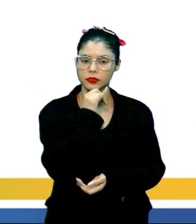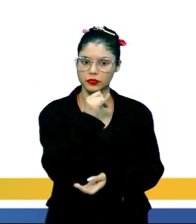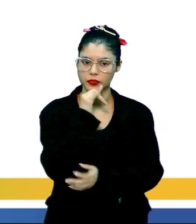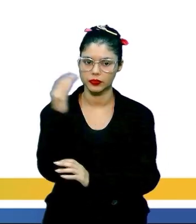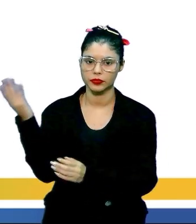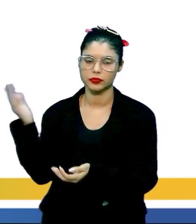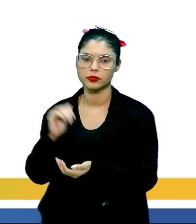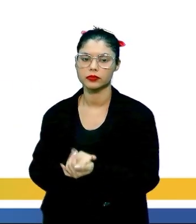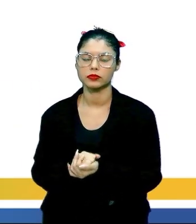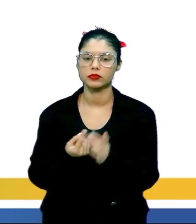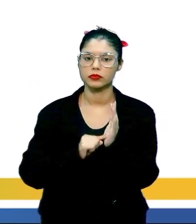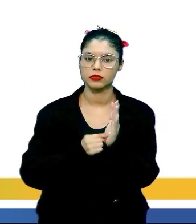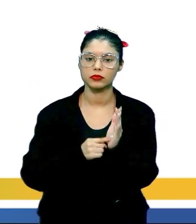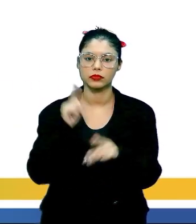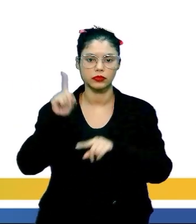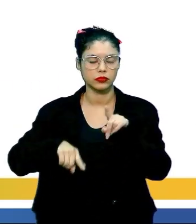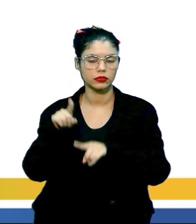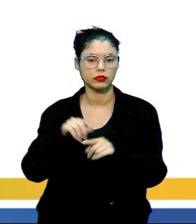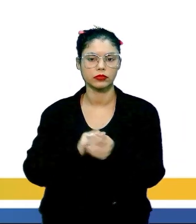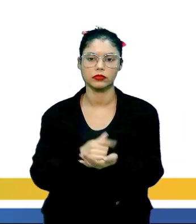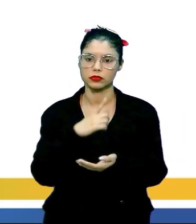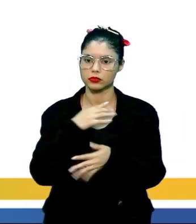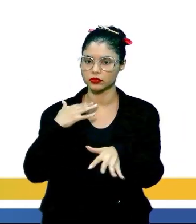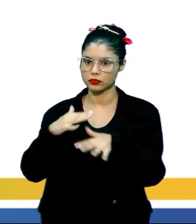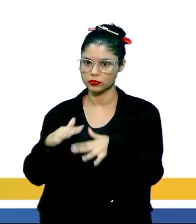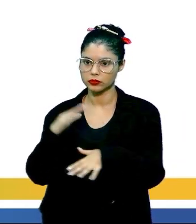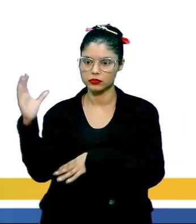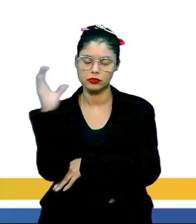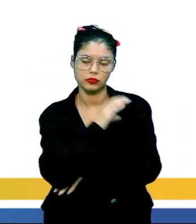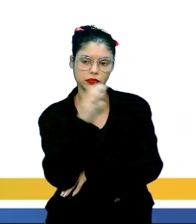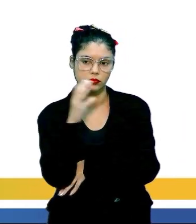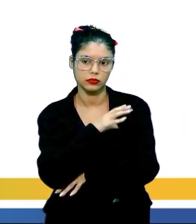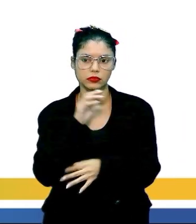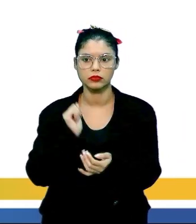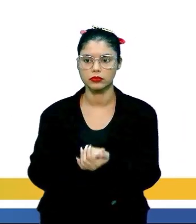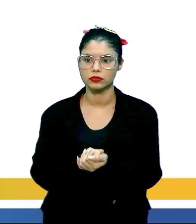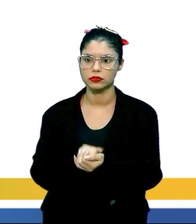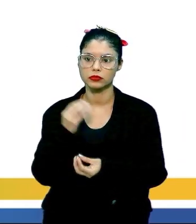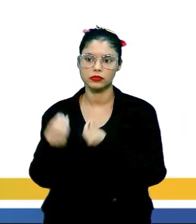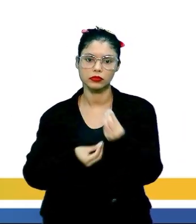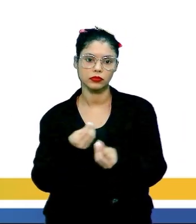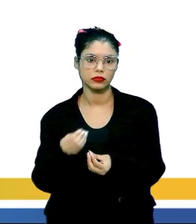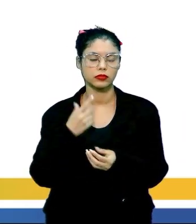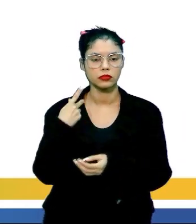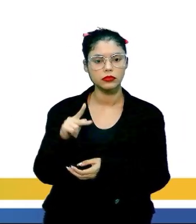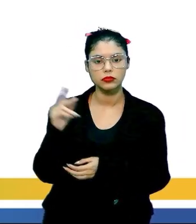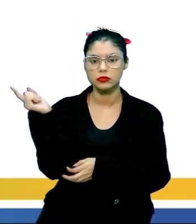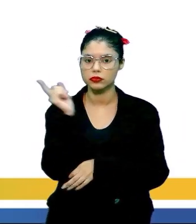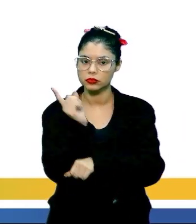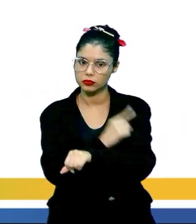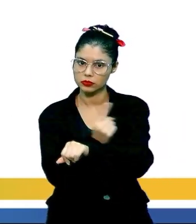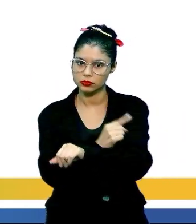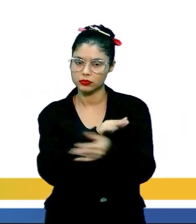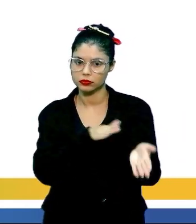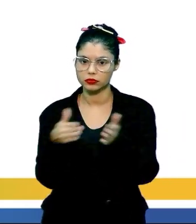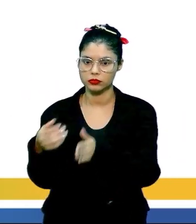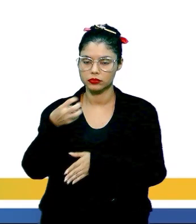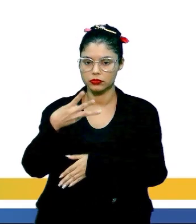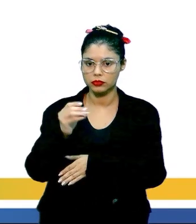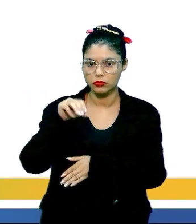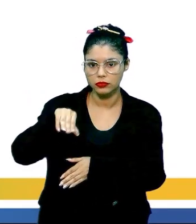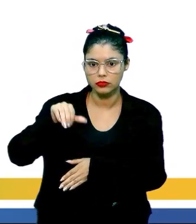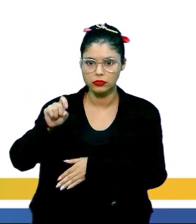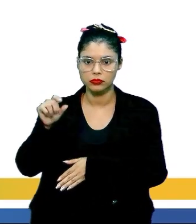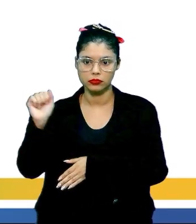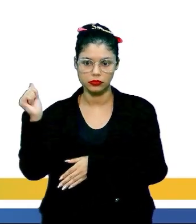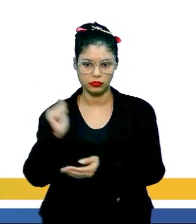Vejamos um exemplo. Um ponto material executa um movimento acelerado de modo que sua velocidade passa a ser de 30